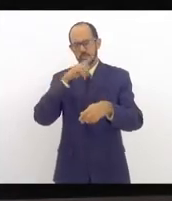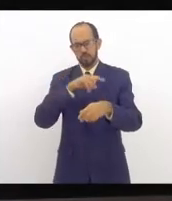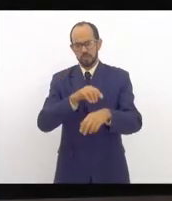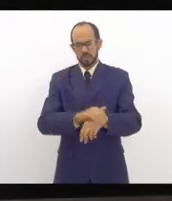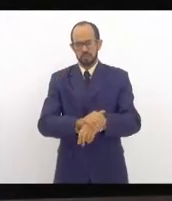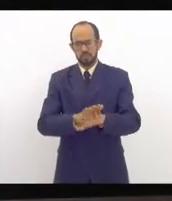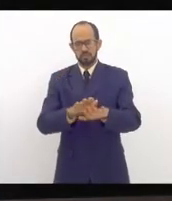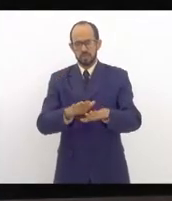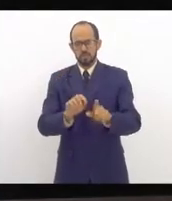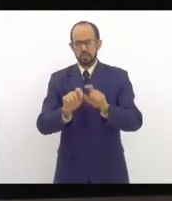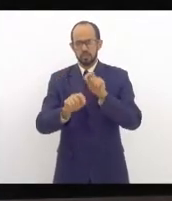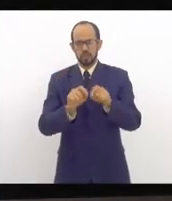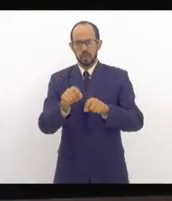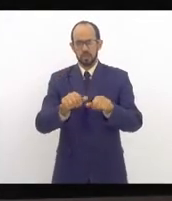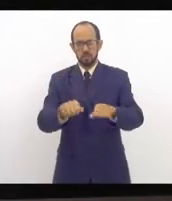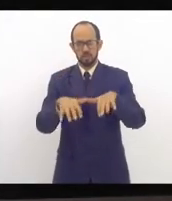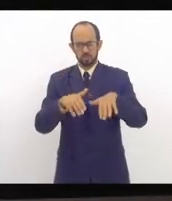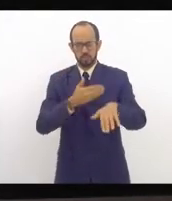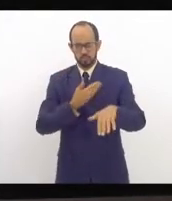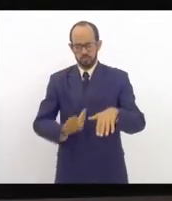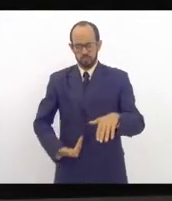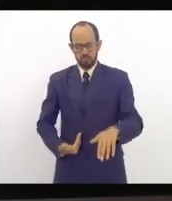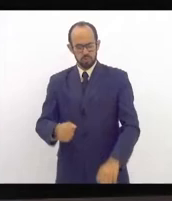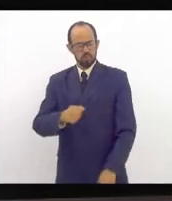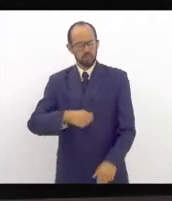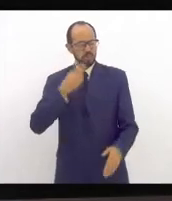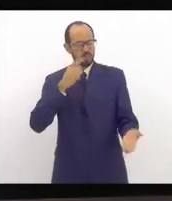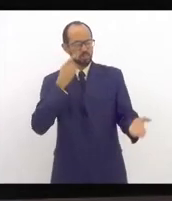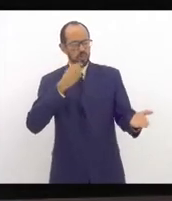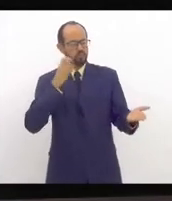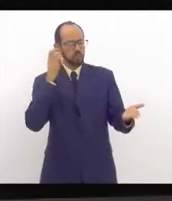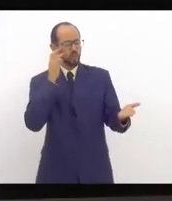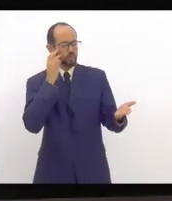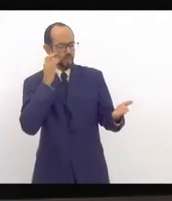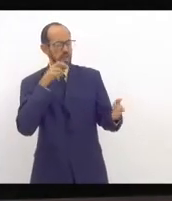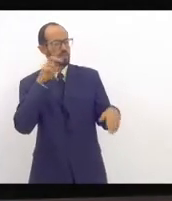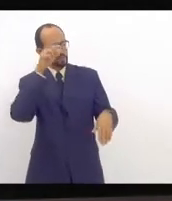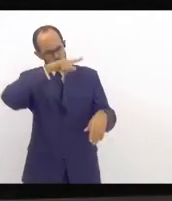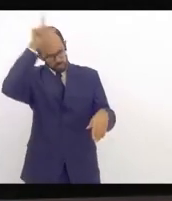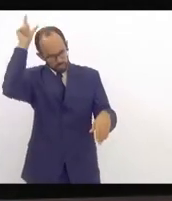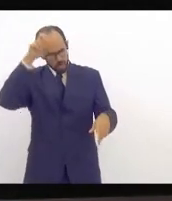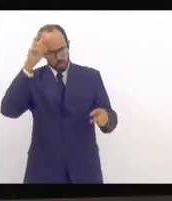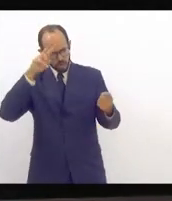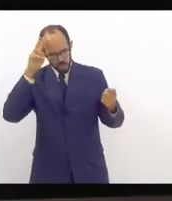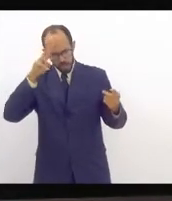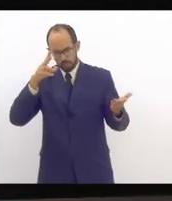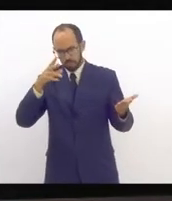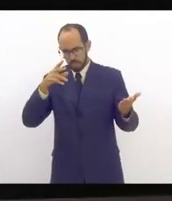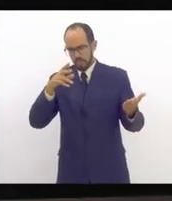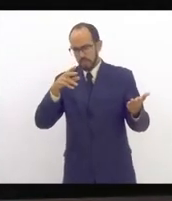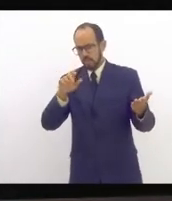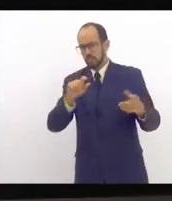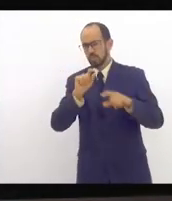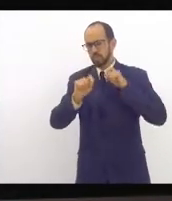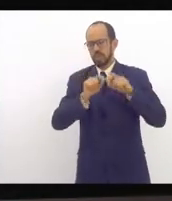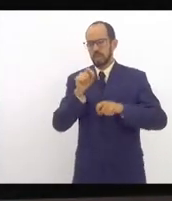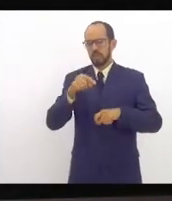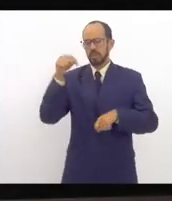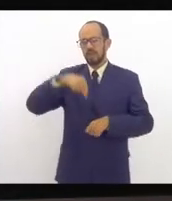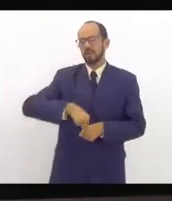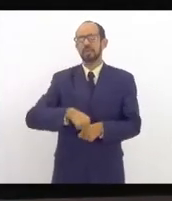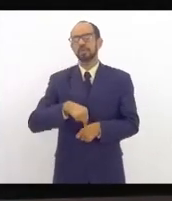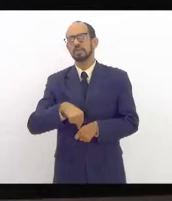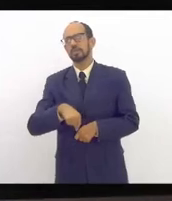mas é das audiências públicas Deputado valdec deve Recordar deputados também que tava presente o